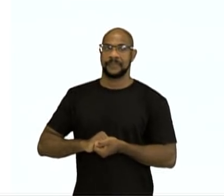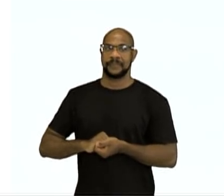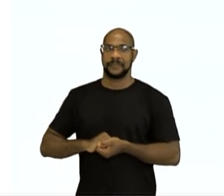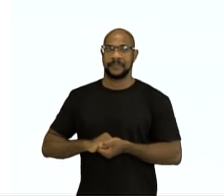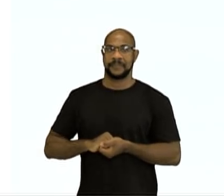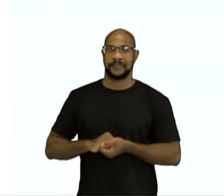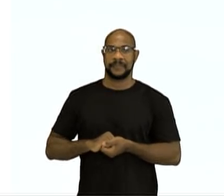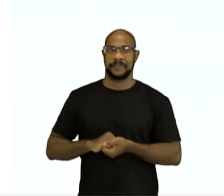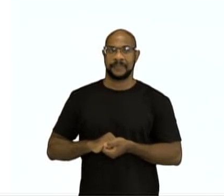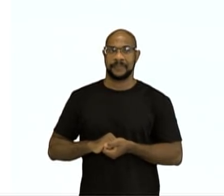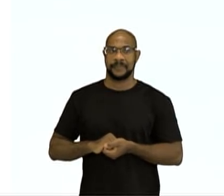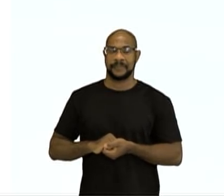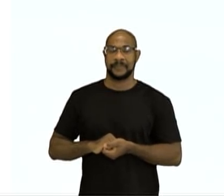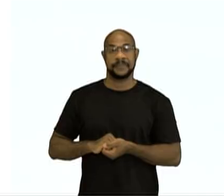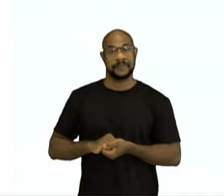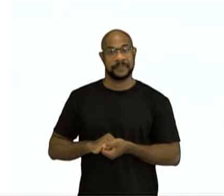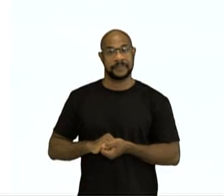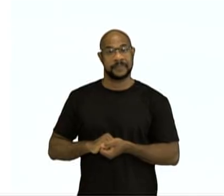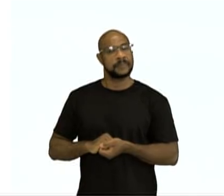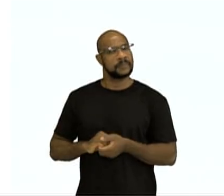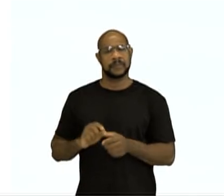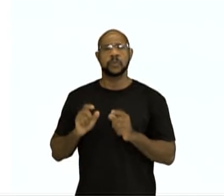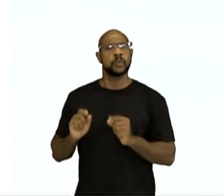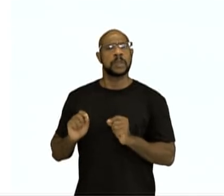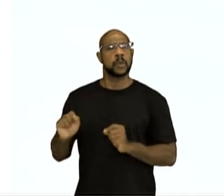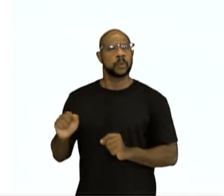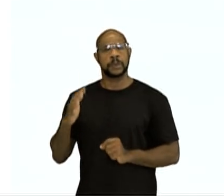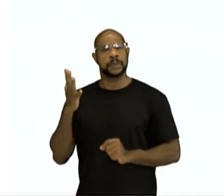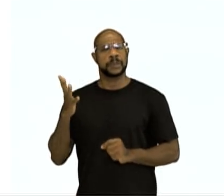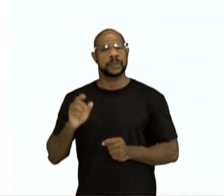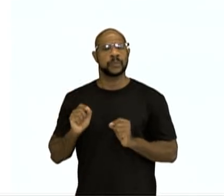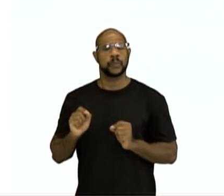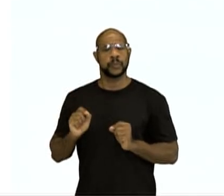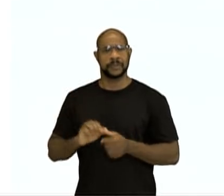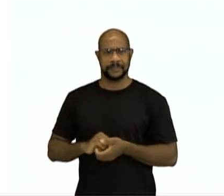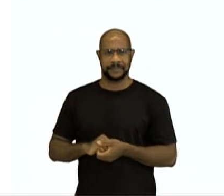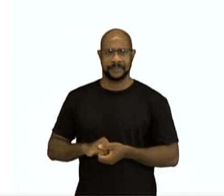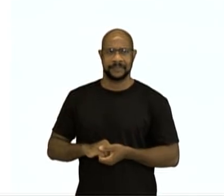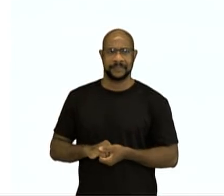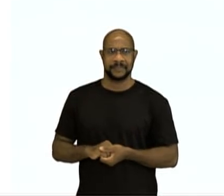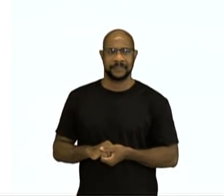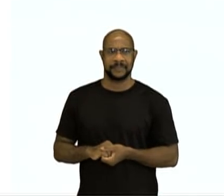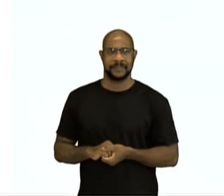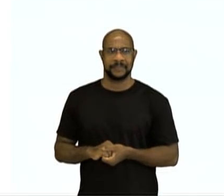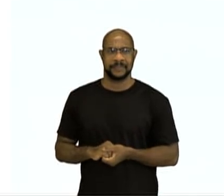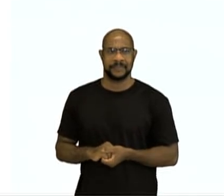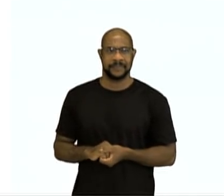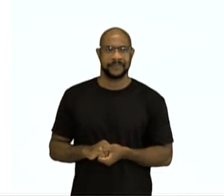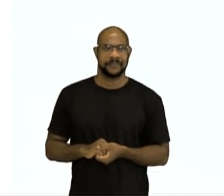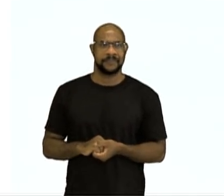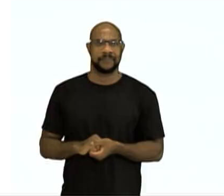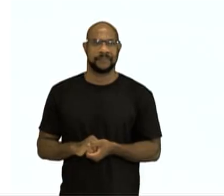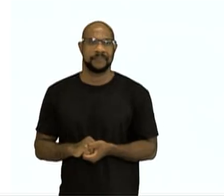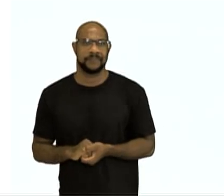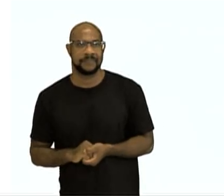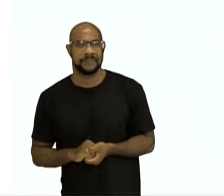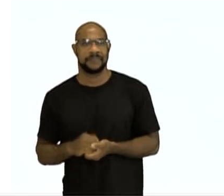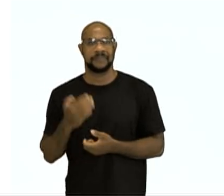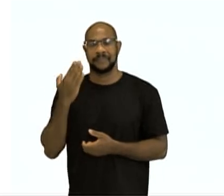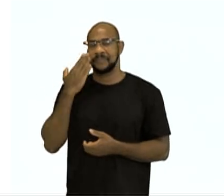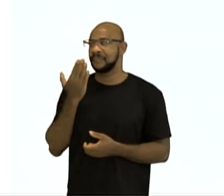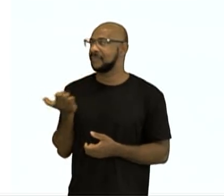the World Cup. O que será que está acontecendo? Então, olha lá. Tunisia is not the only, então não é